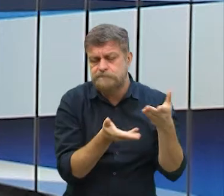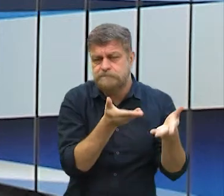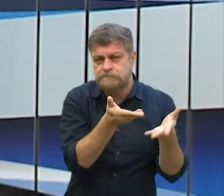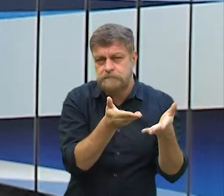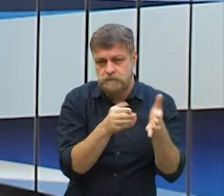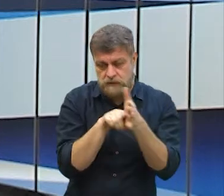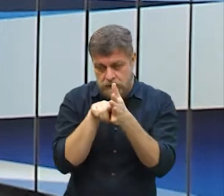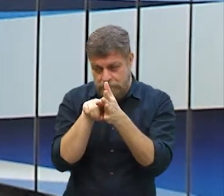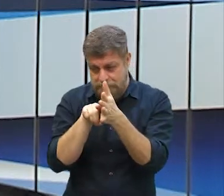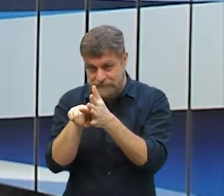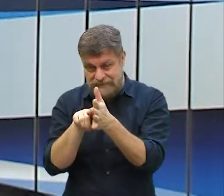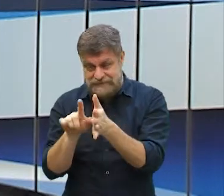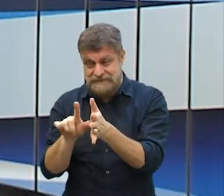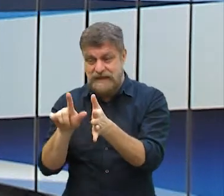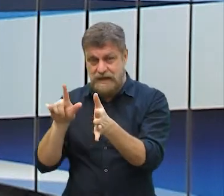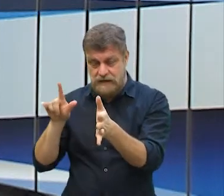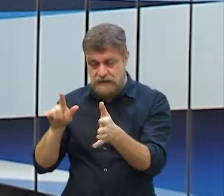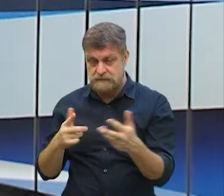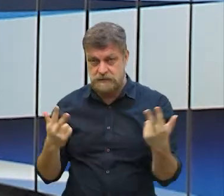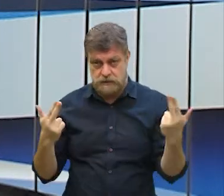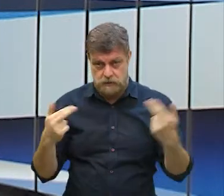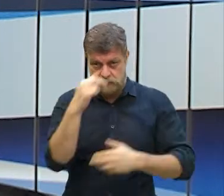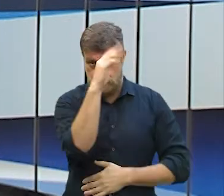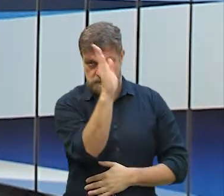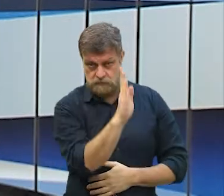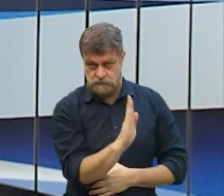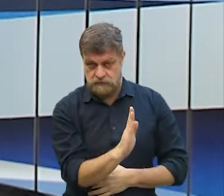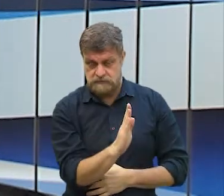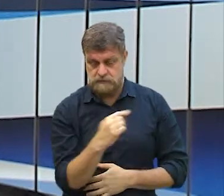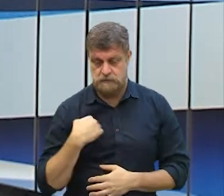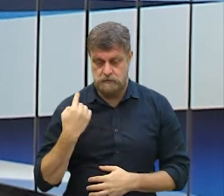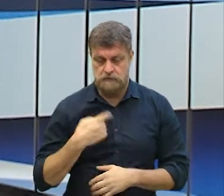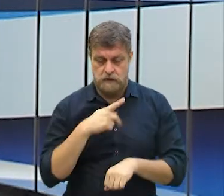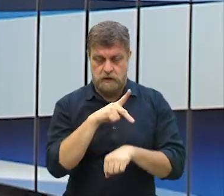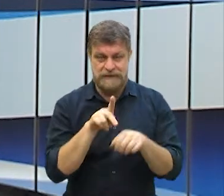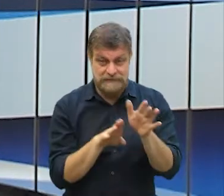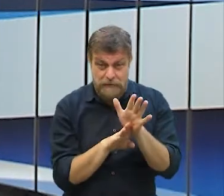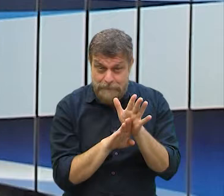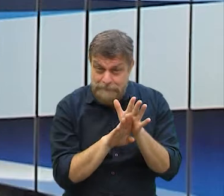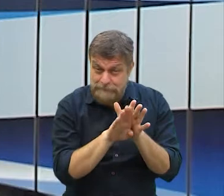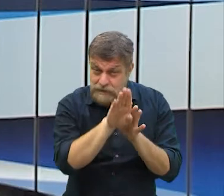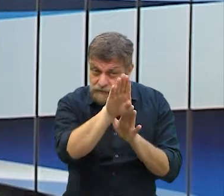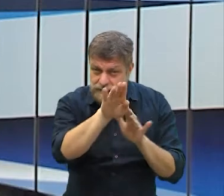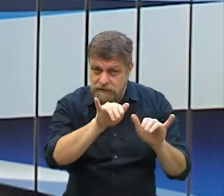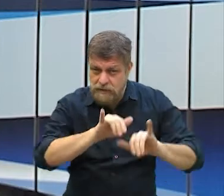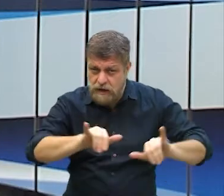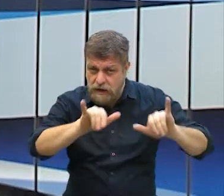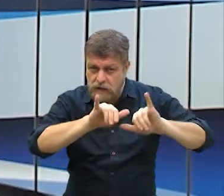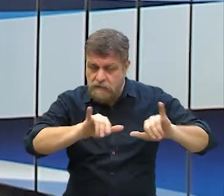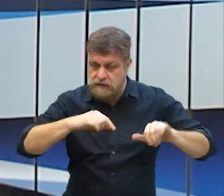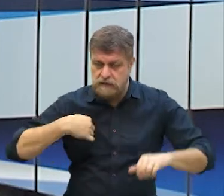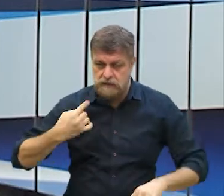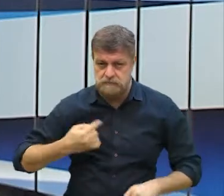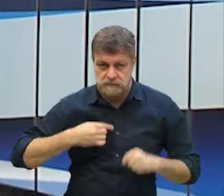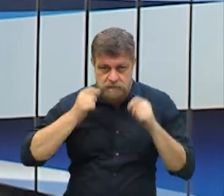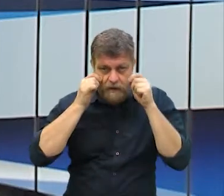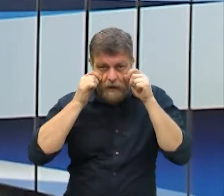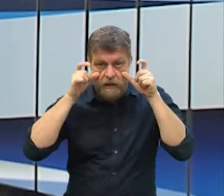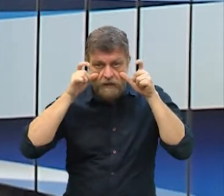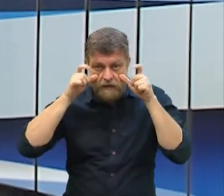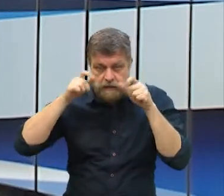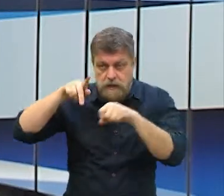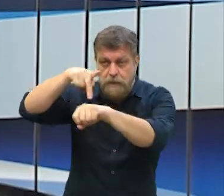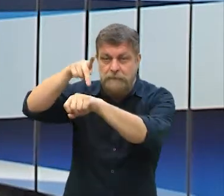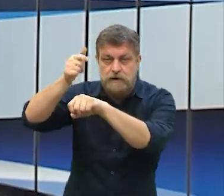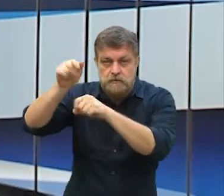tratado? O rastreamento acontece igual ao Brasil? O Brasil ele é pioneiro nas campanhas, a gente tem que ficar atento ao